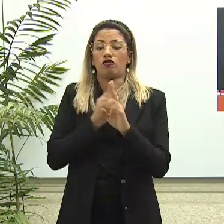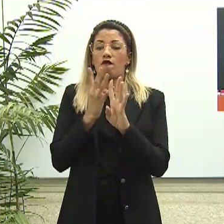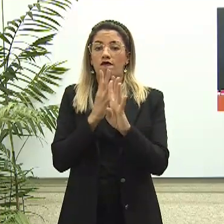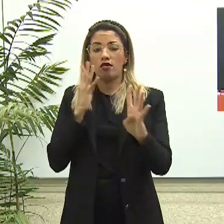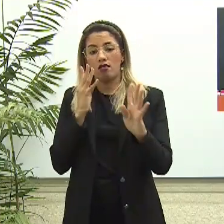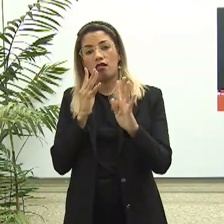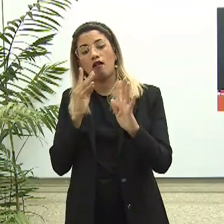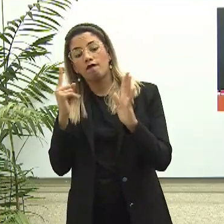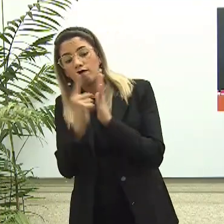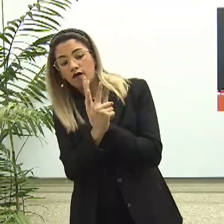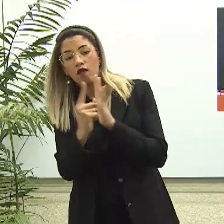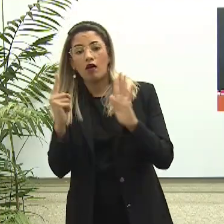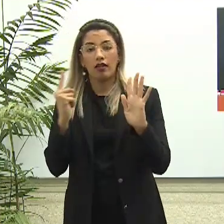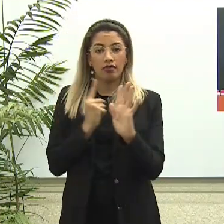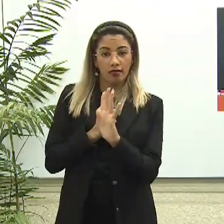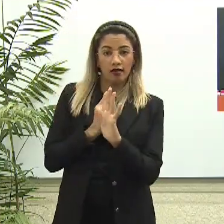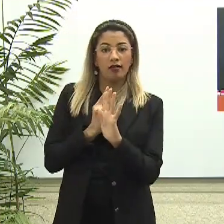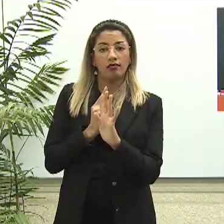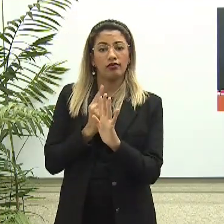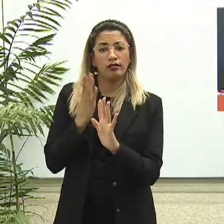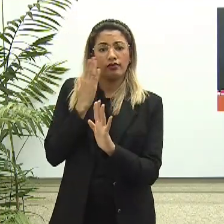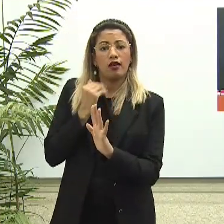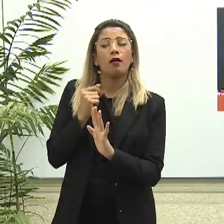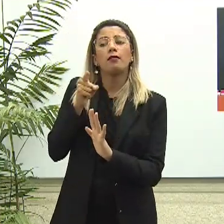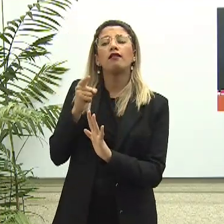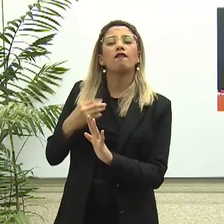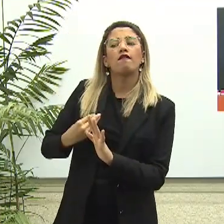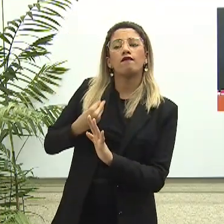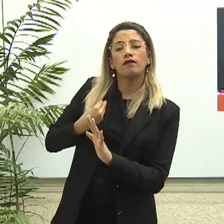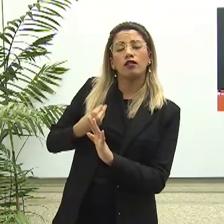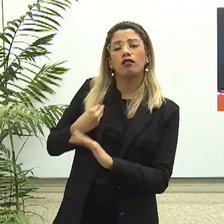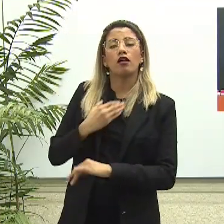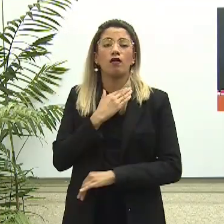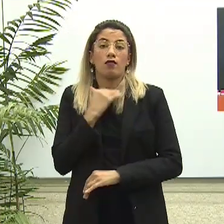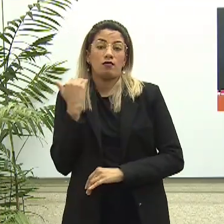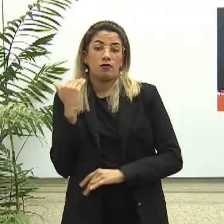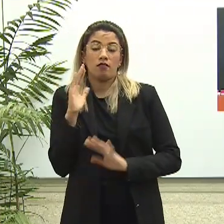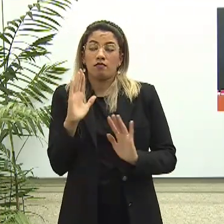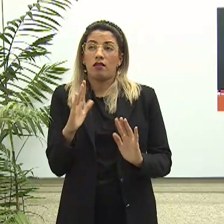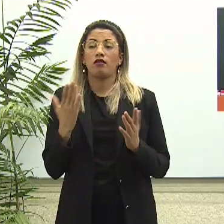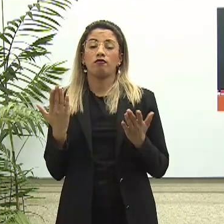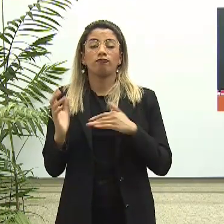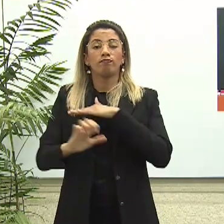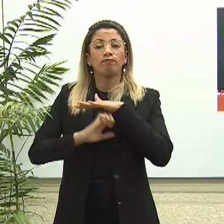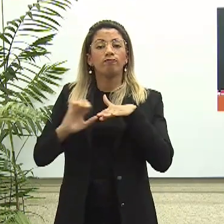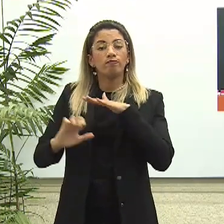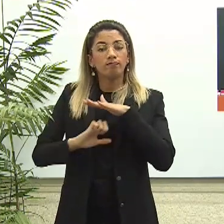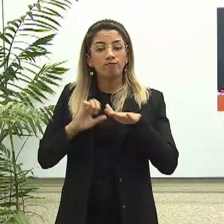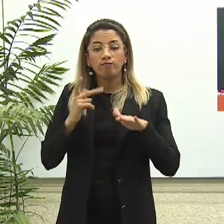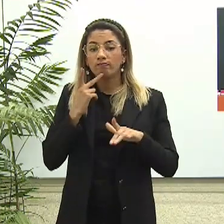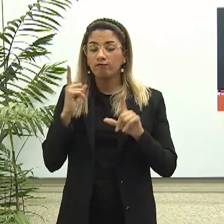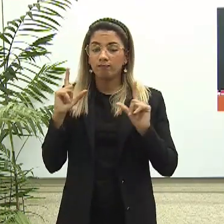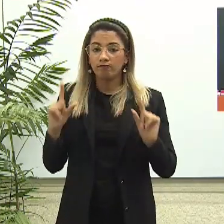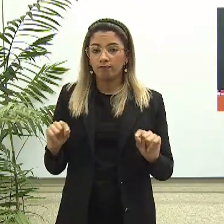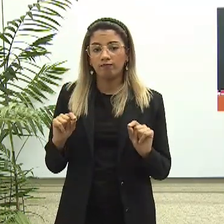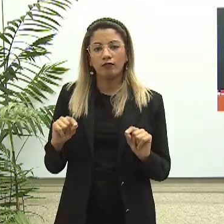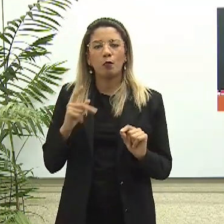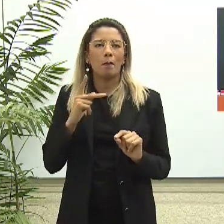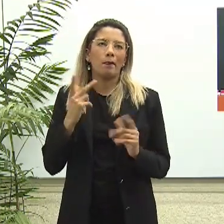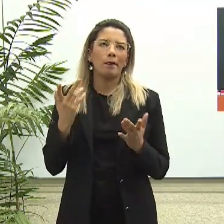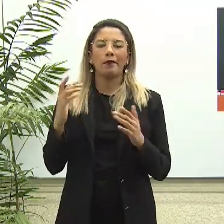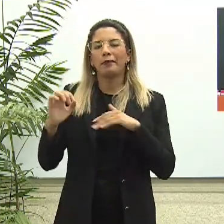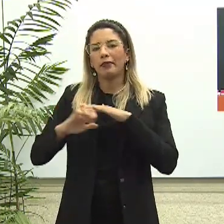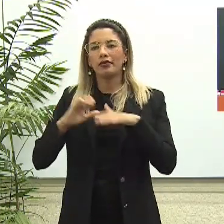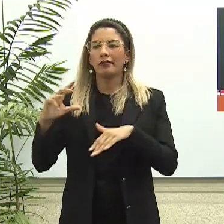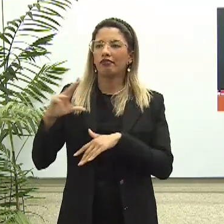eh quem vive quem morre mas não há um um uma abertura porque as empresas alegam propriedade privada